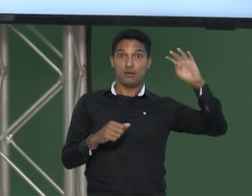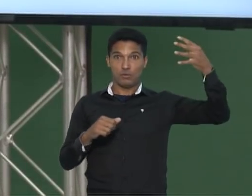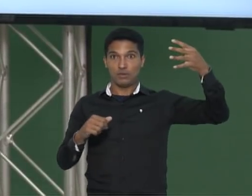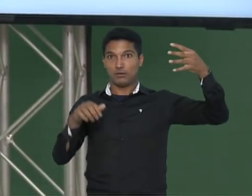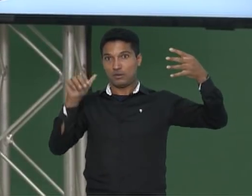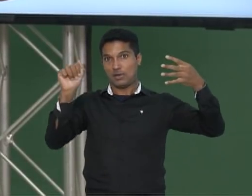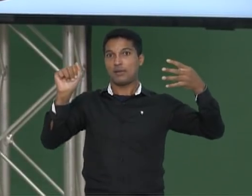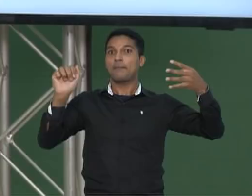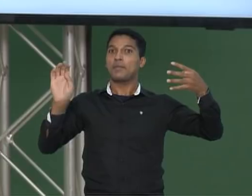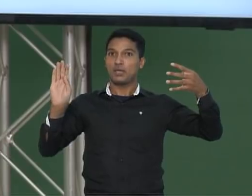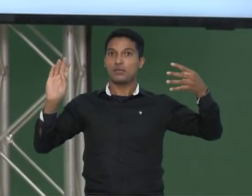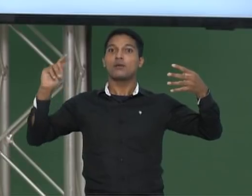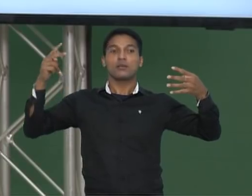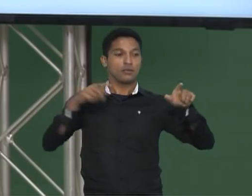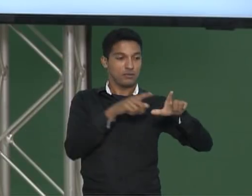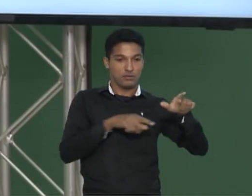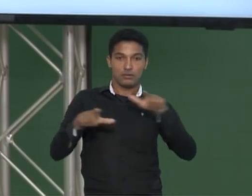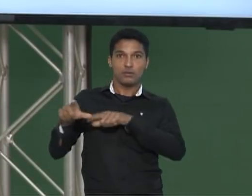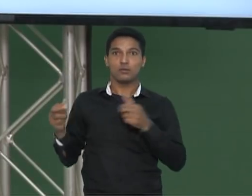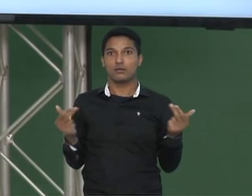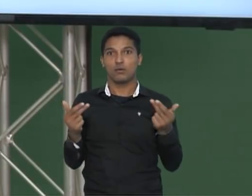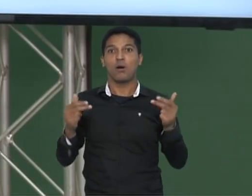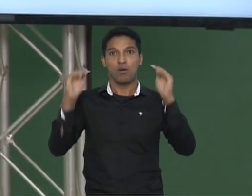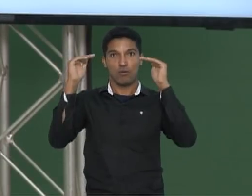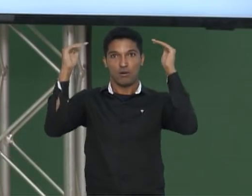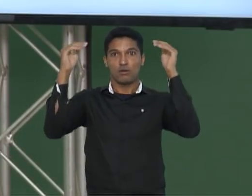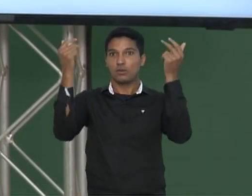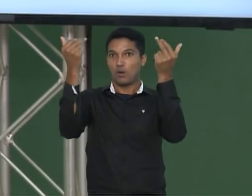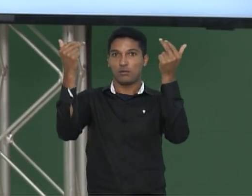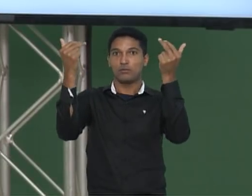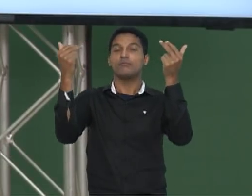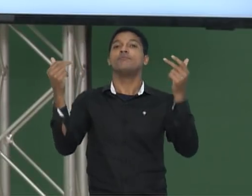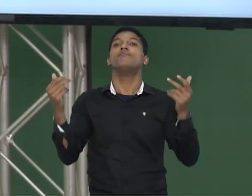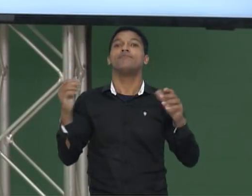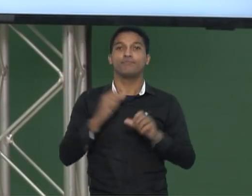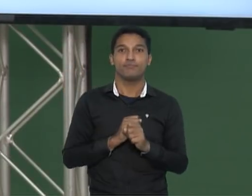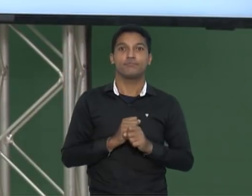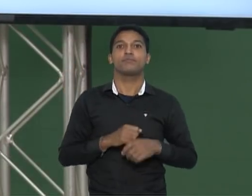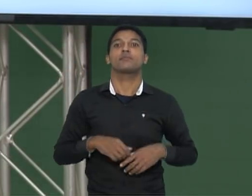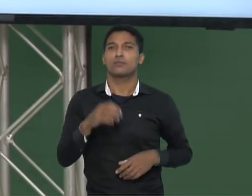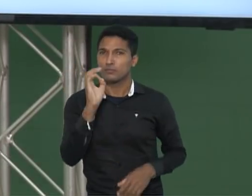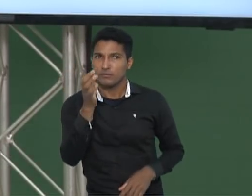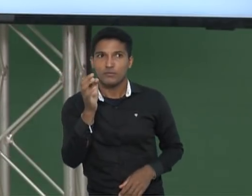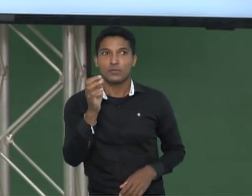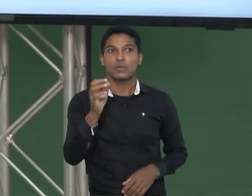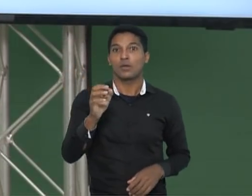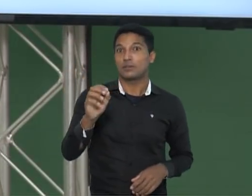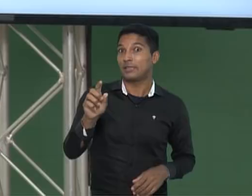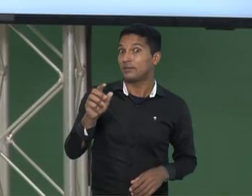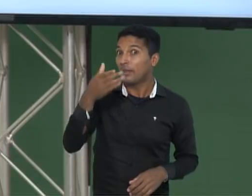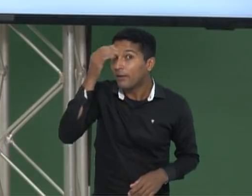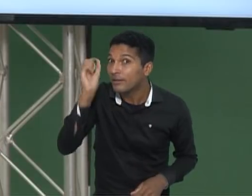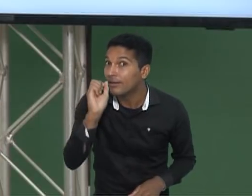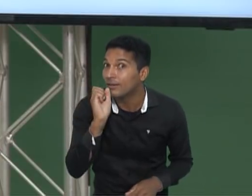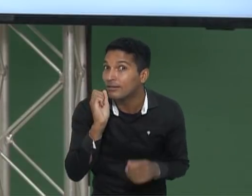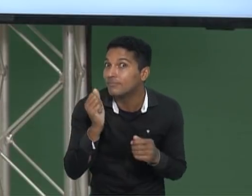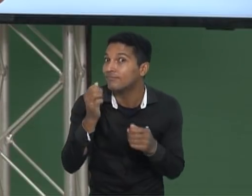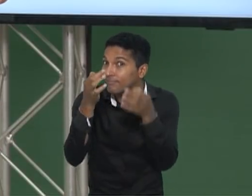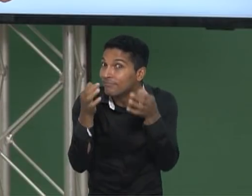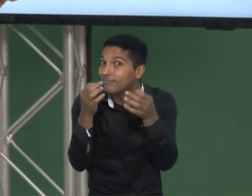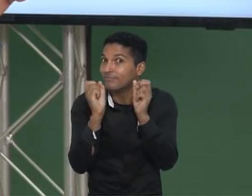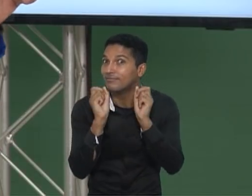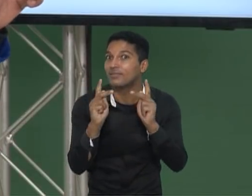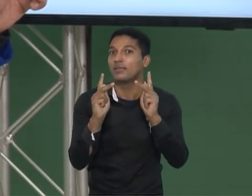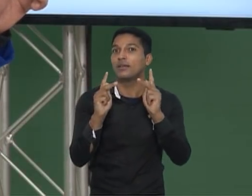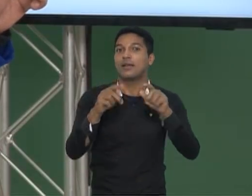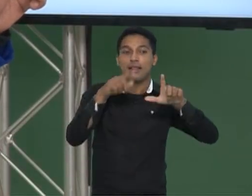são mesmas letras com o mesmo expoente, certo? Agora não esqueça um detalhe. As